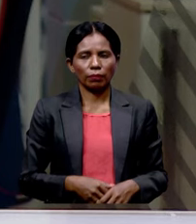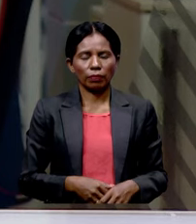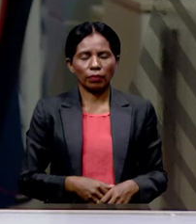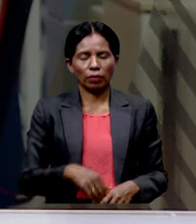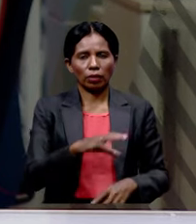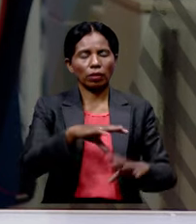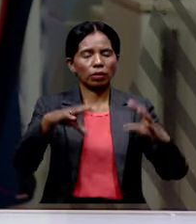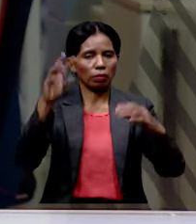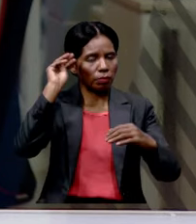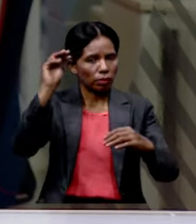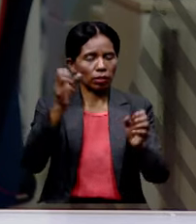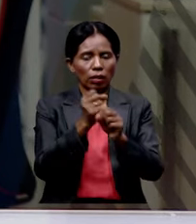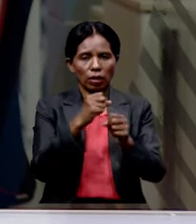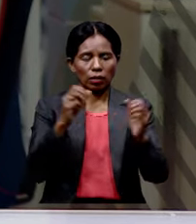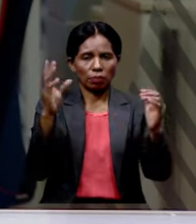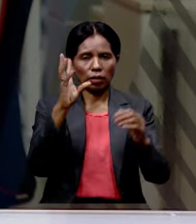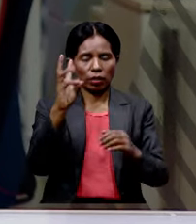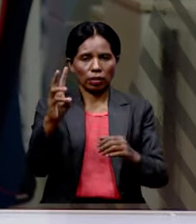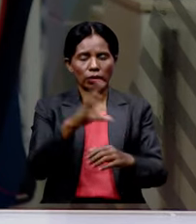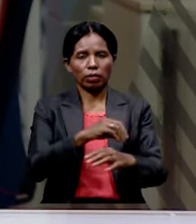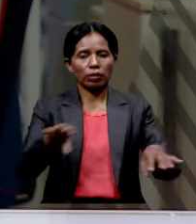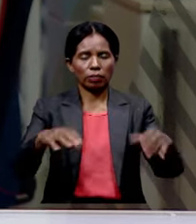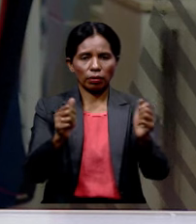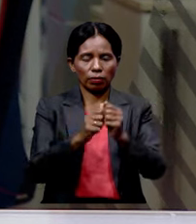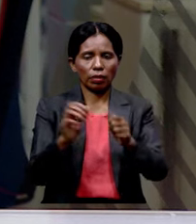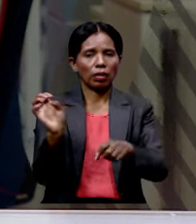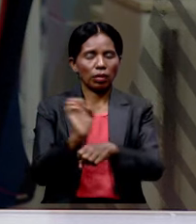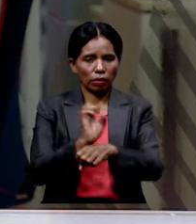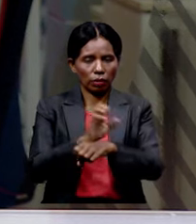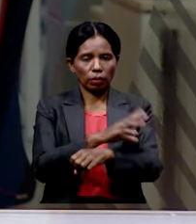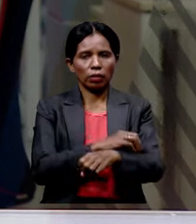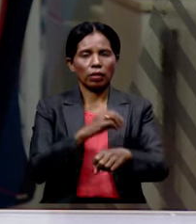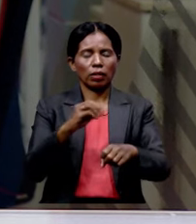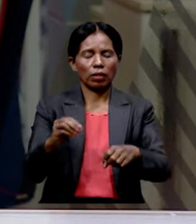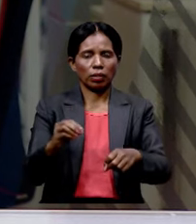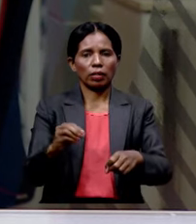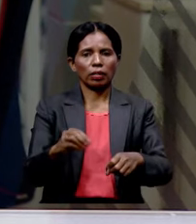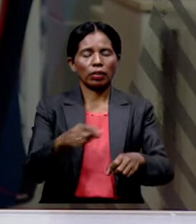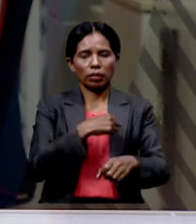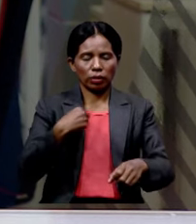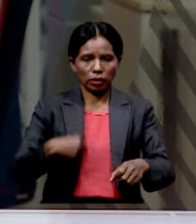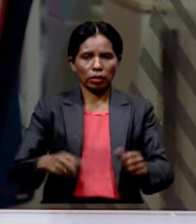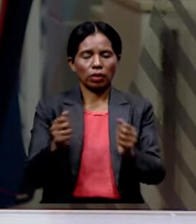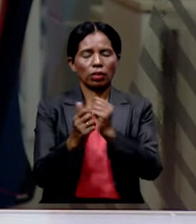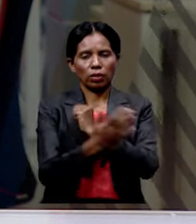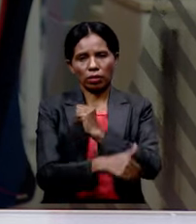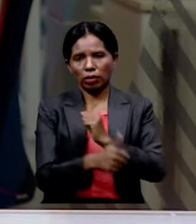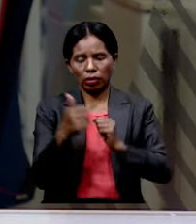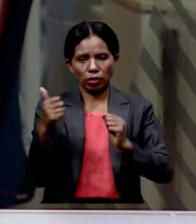Conferência Ministerial Badalaneng Fórum Cooperação Económica Não Comercial entre China no nação CPLP